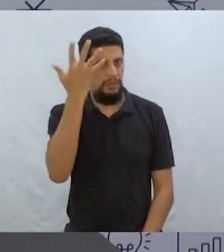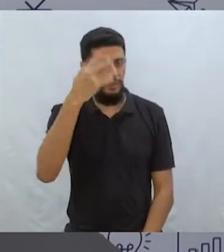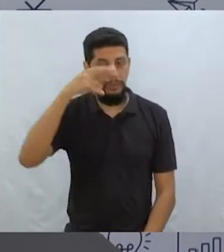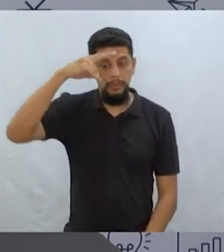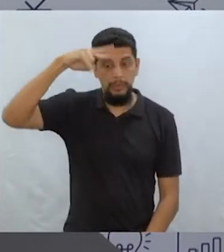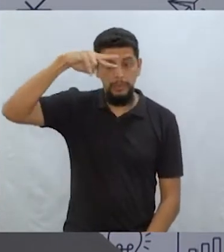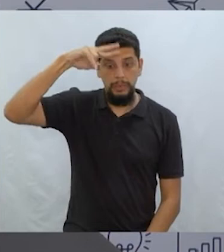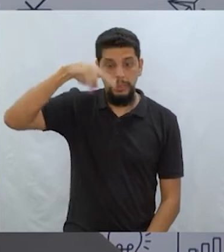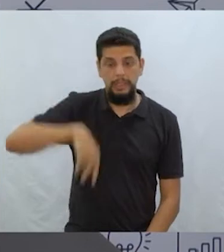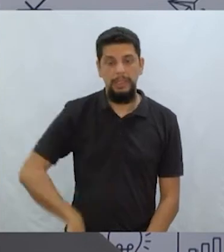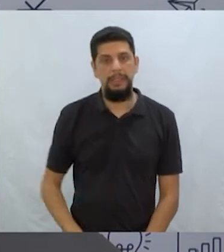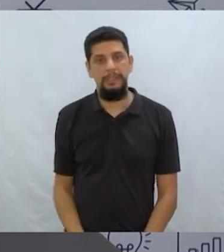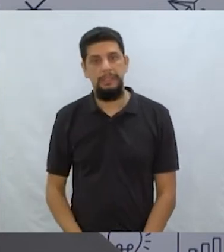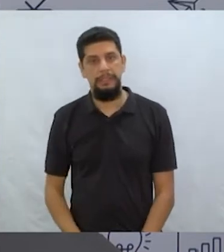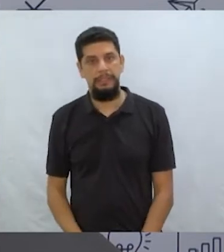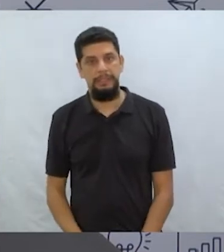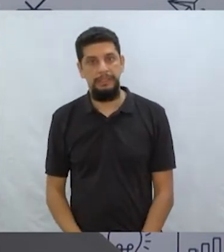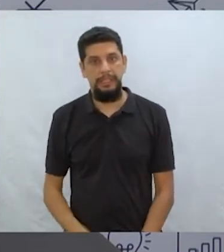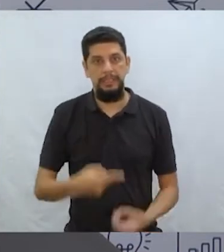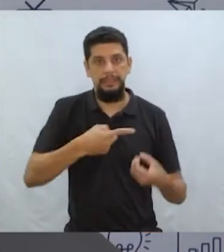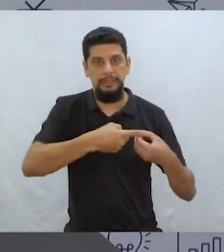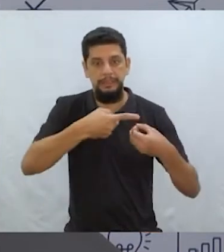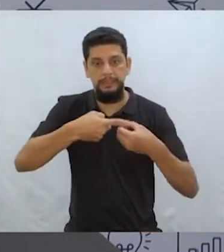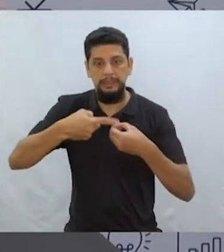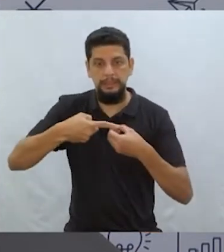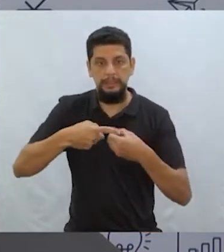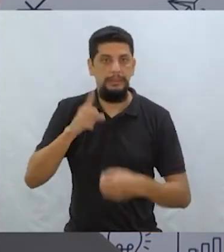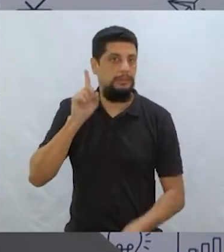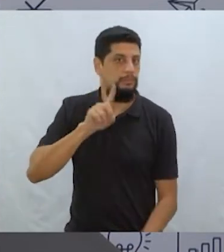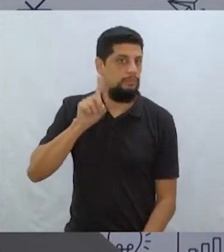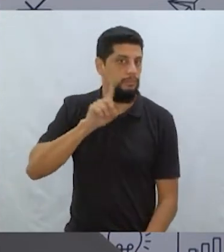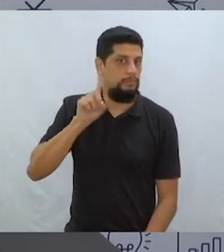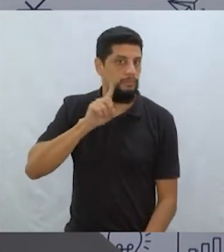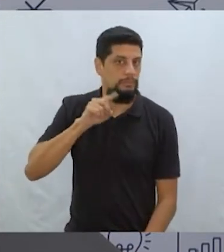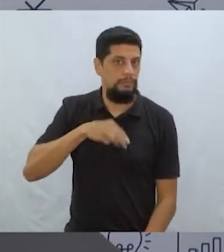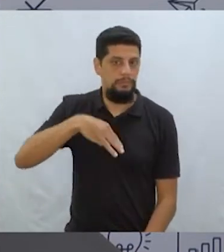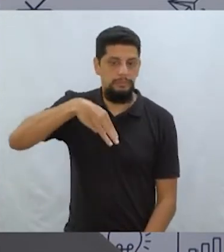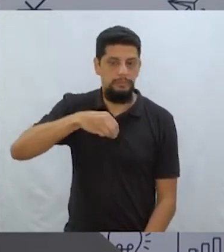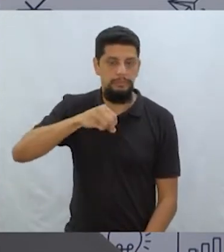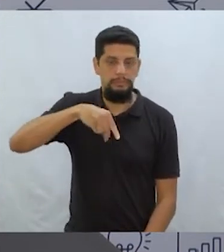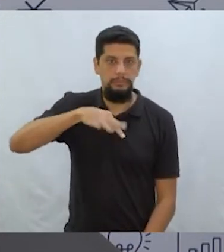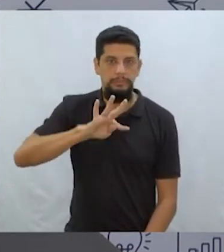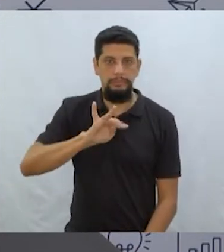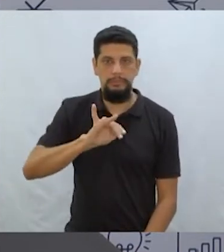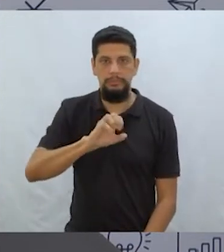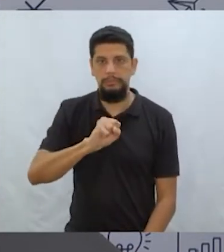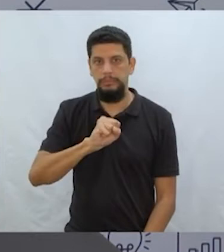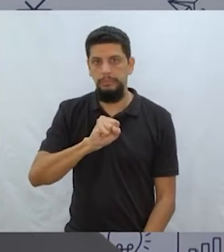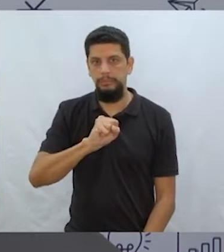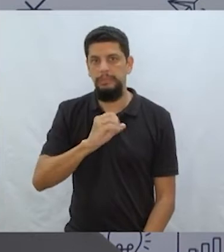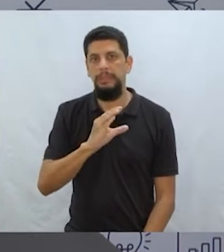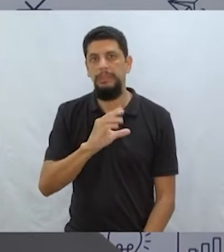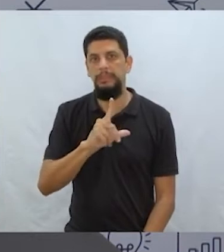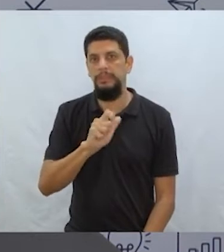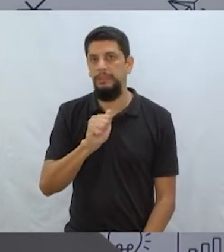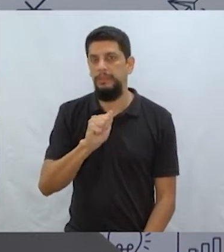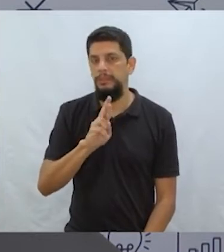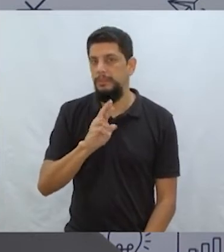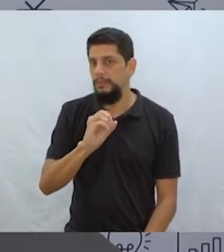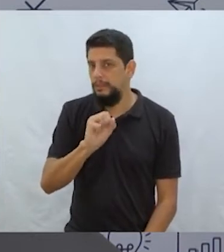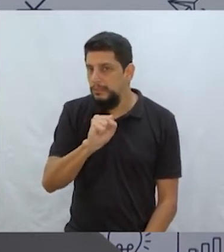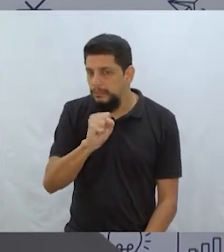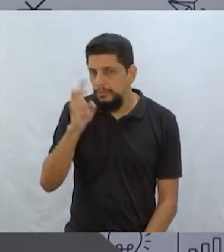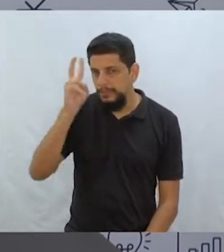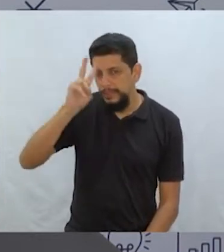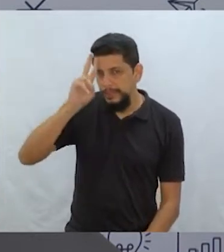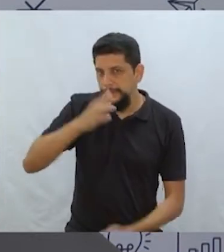acontecer a história lá na cidade de Minas Gerais Montes Claros mas não mas onde mais lembram lá